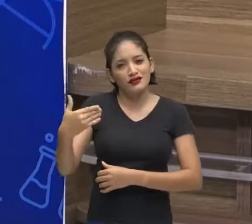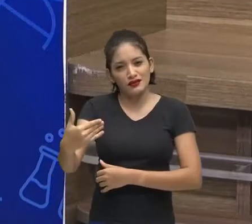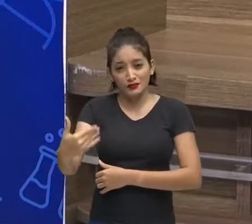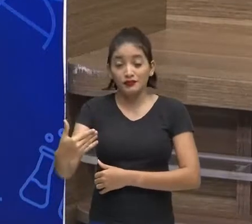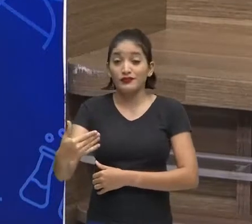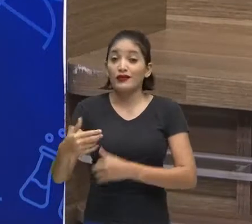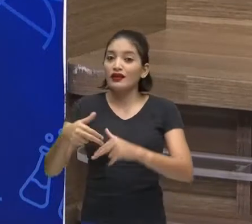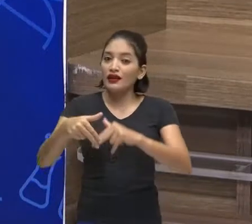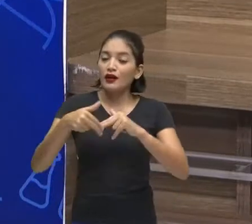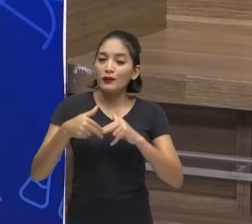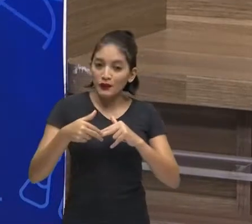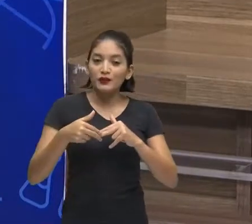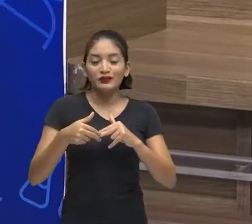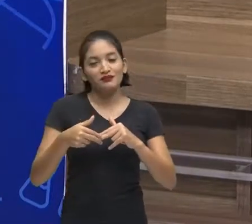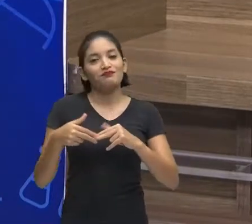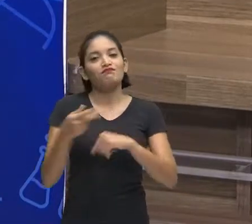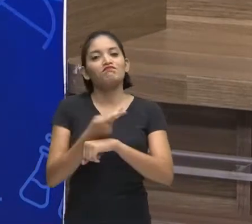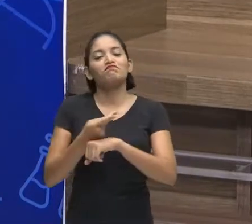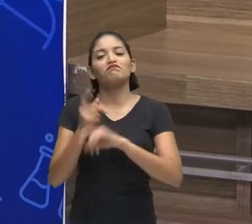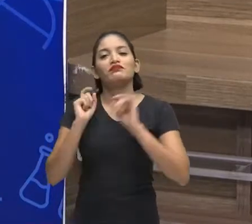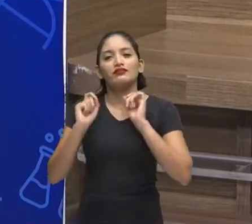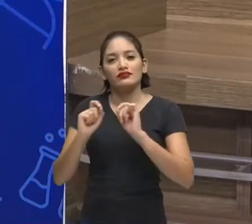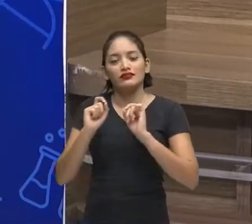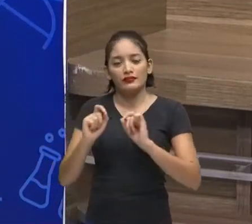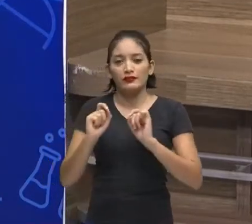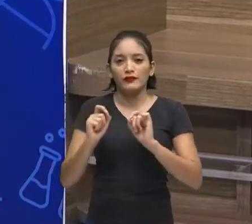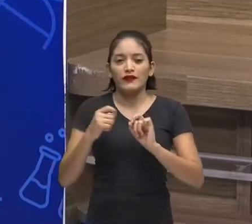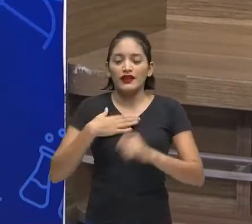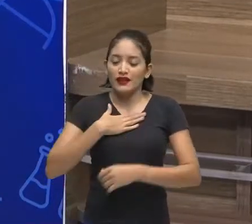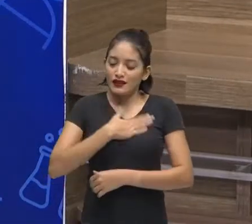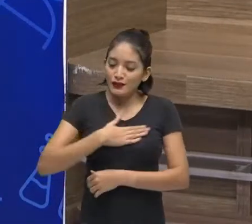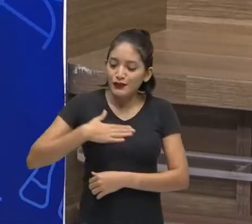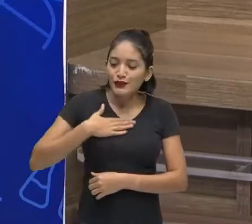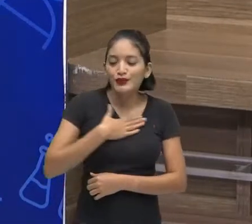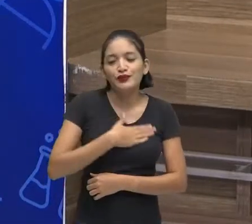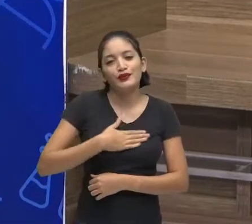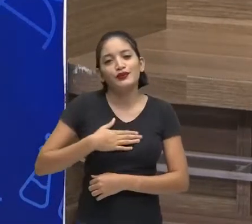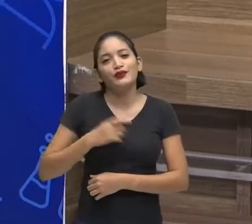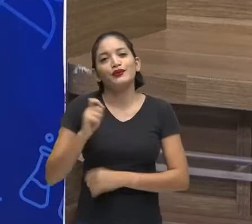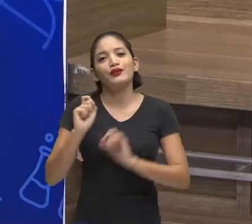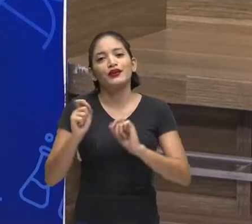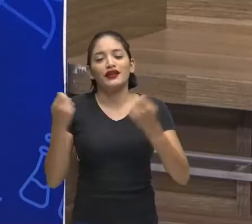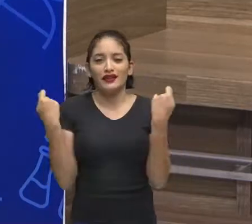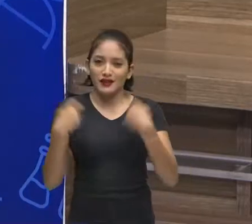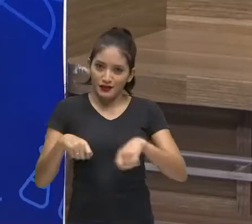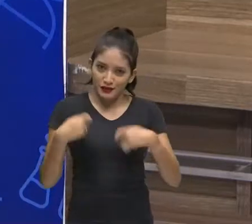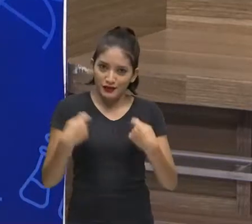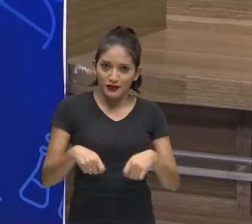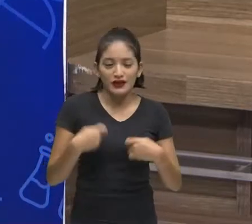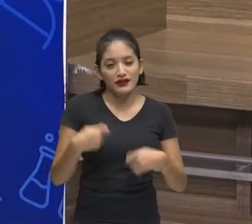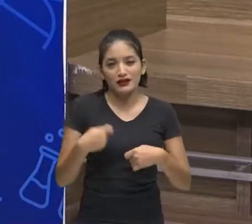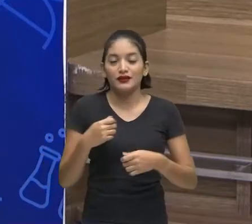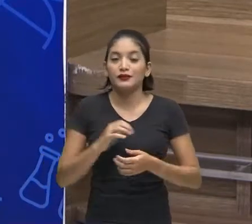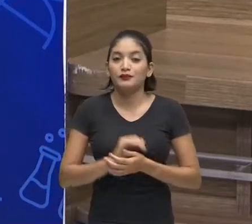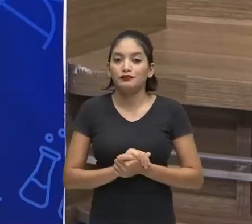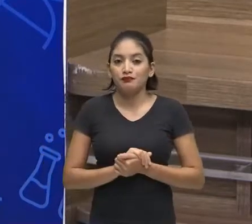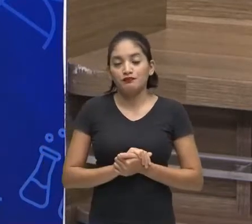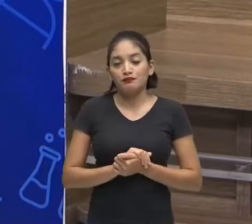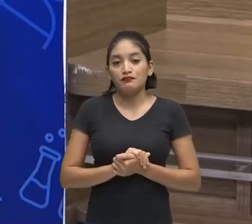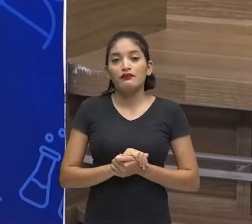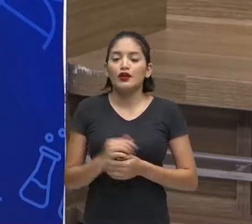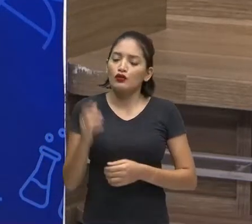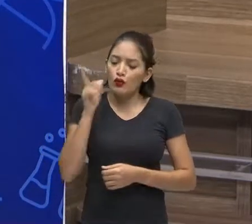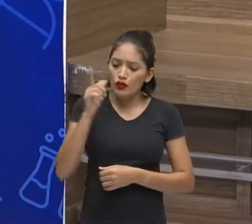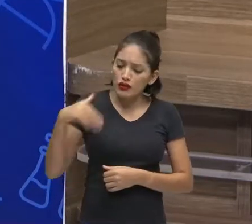isso a gente também busca, né? A gente busca satisfazer essas nossas necessidades fisiológicas para que a gente possa